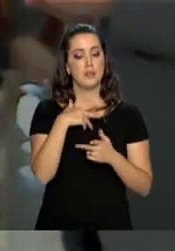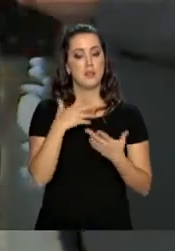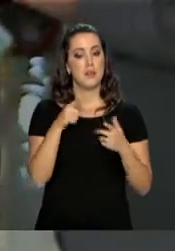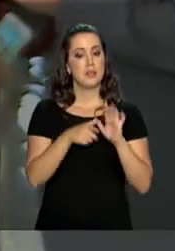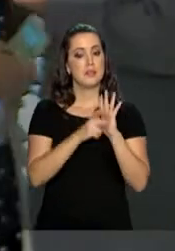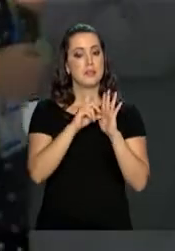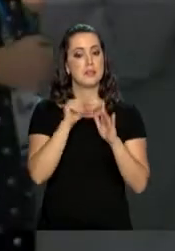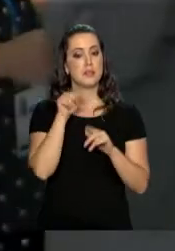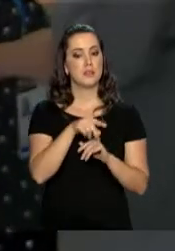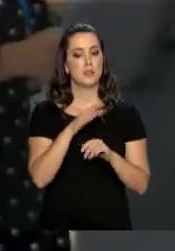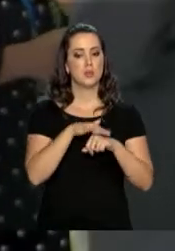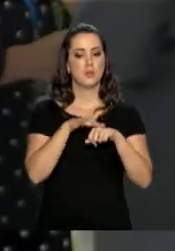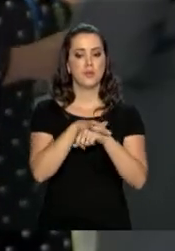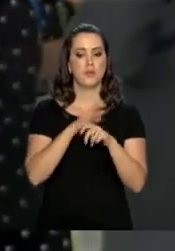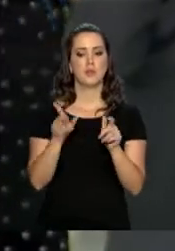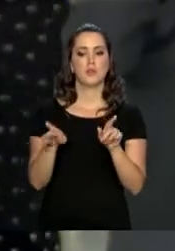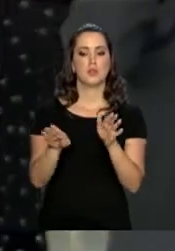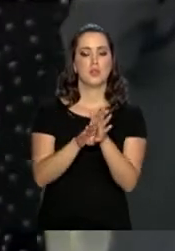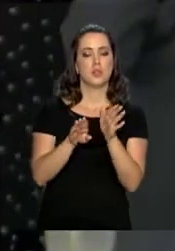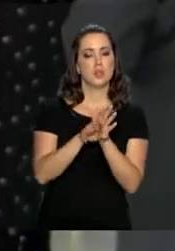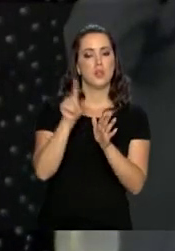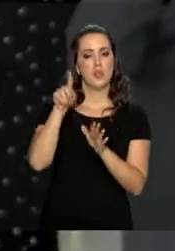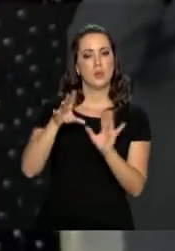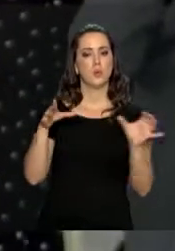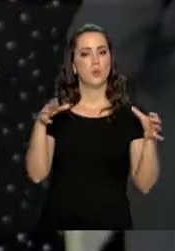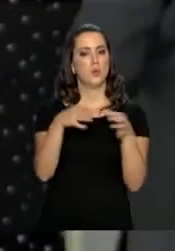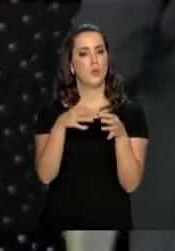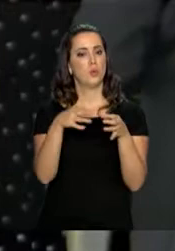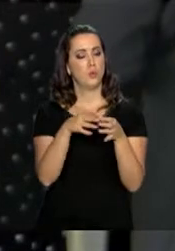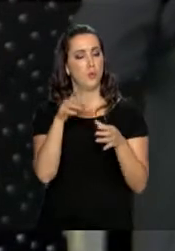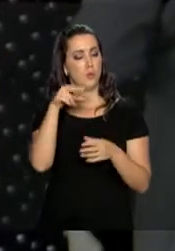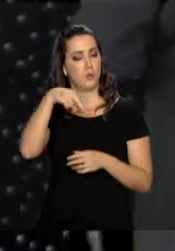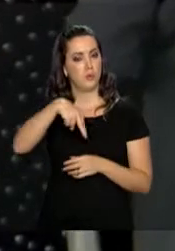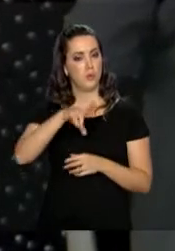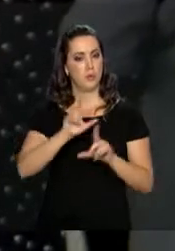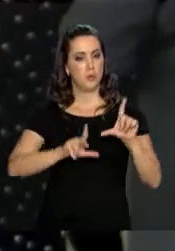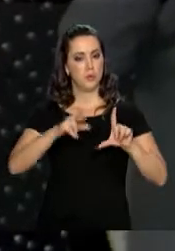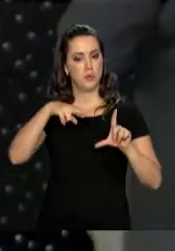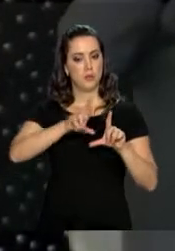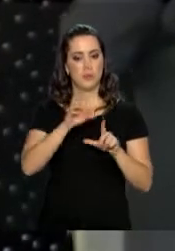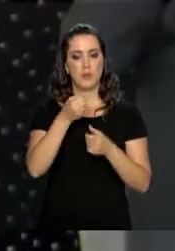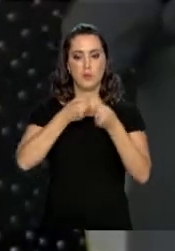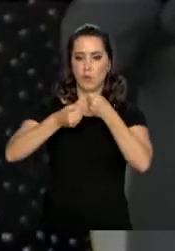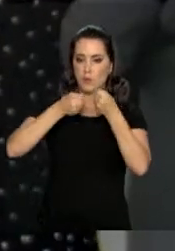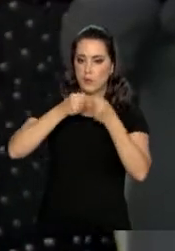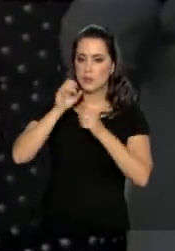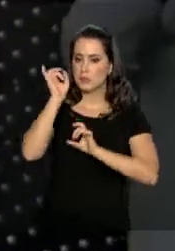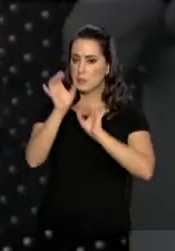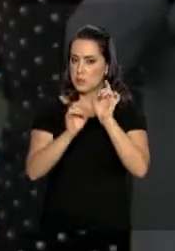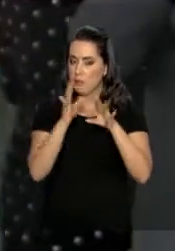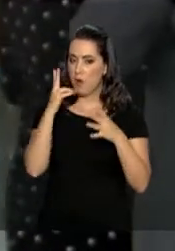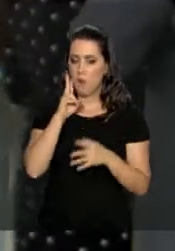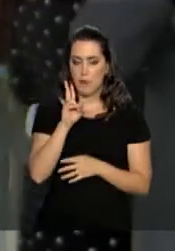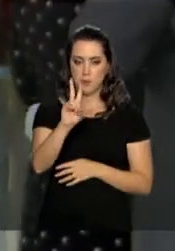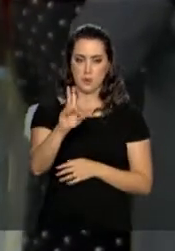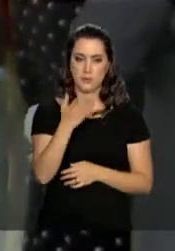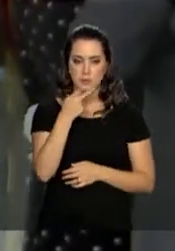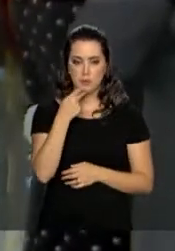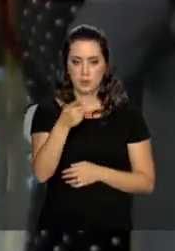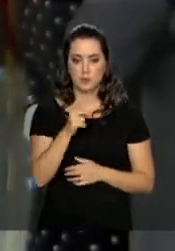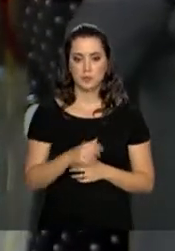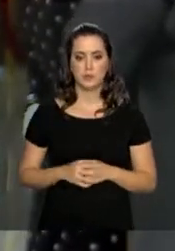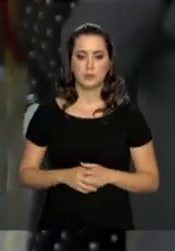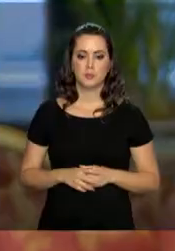Temer conversou logo na chegada aqui com a equipe da NBR, foi uma entrevista exclusiva, vamos ouvir o que ele